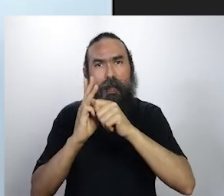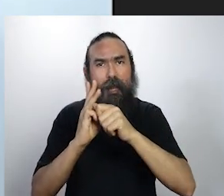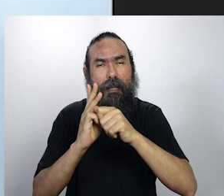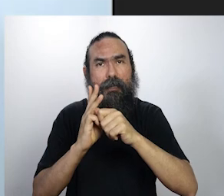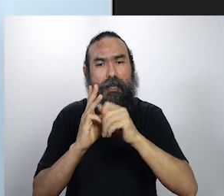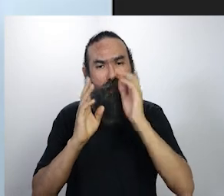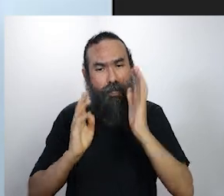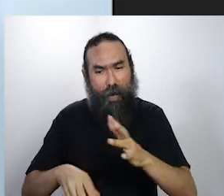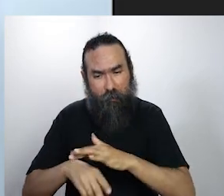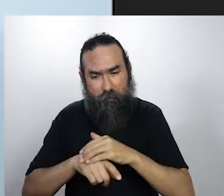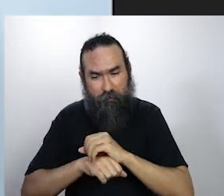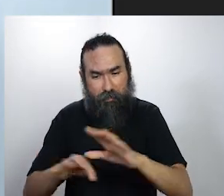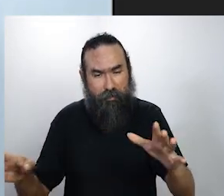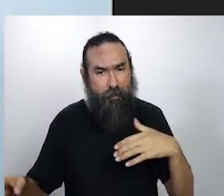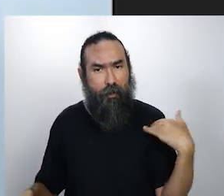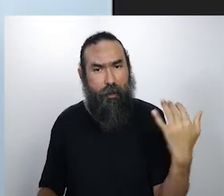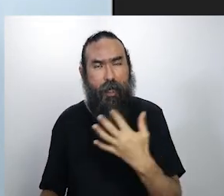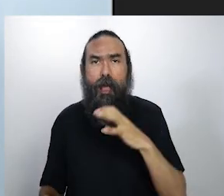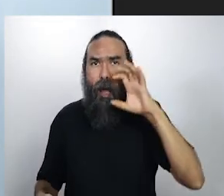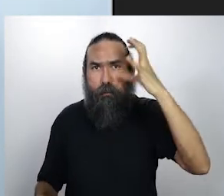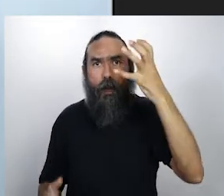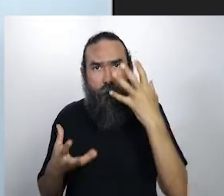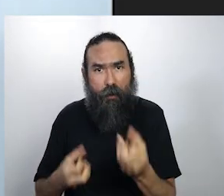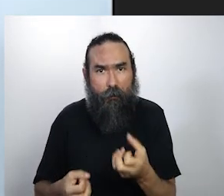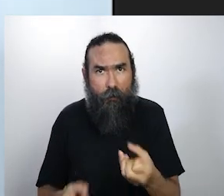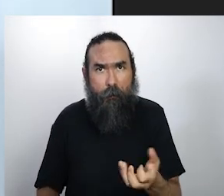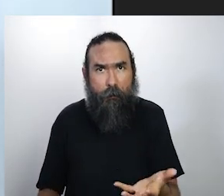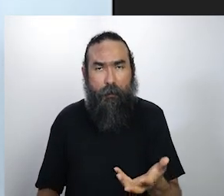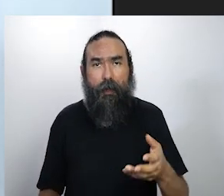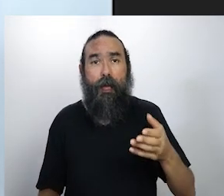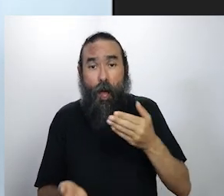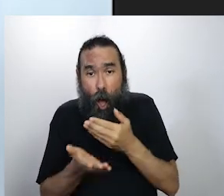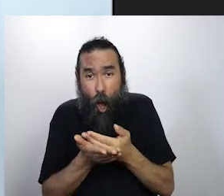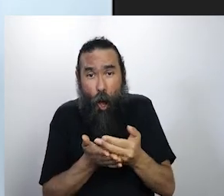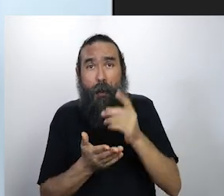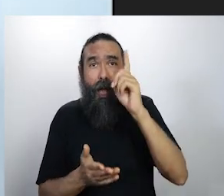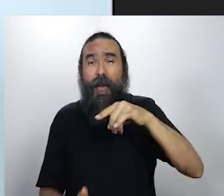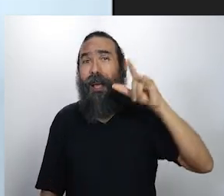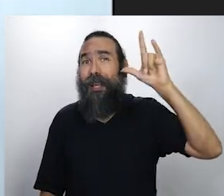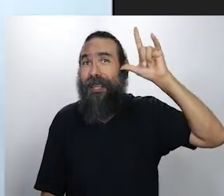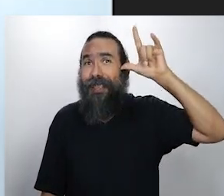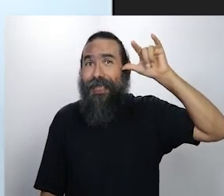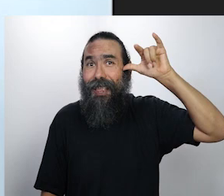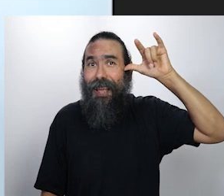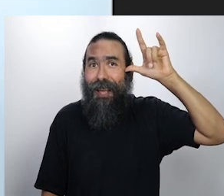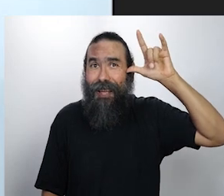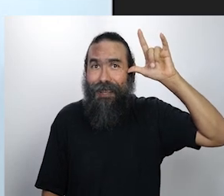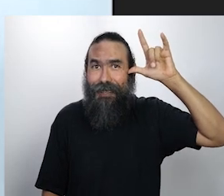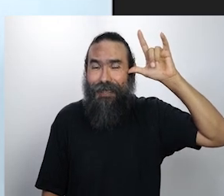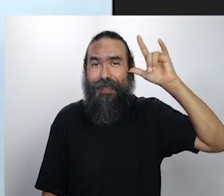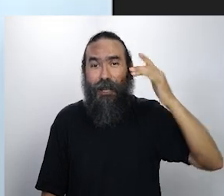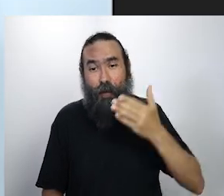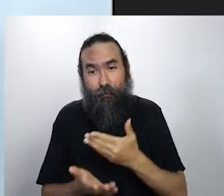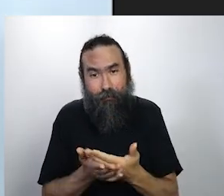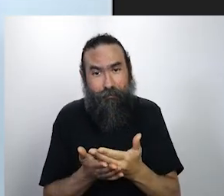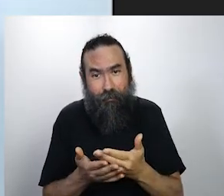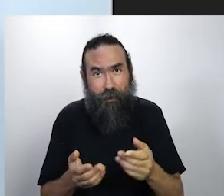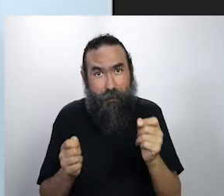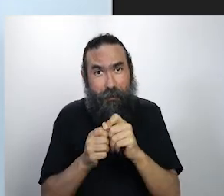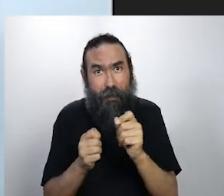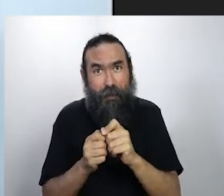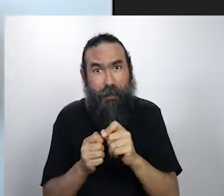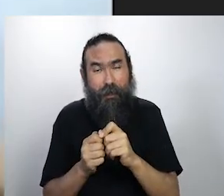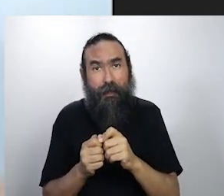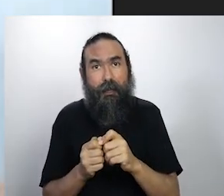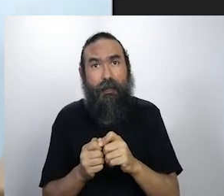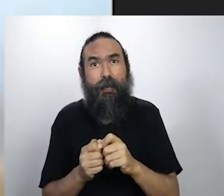Instagram. E aí eu fui fazer uma conversa com o pessoal e descobri que a maioria dos nossos quilombolas não tem acesso a Instagram. Além de não ter acesso